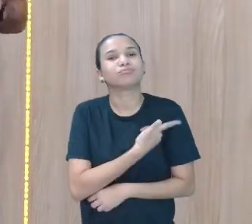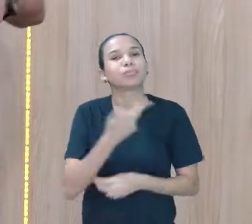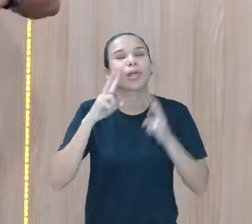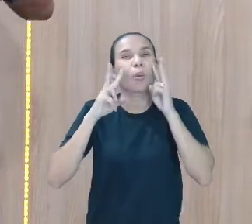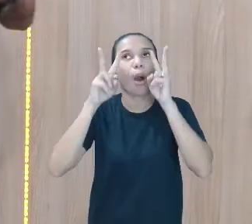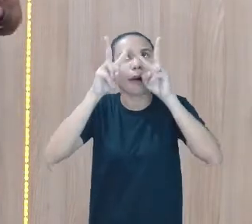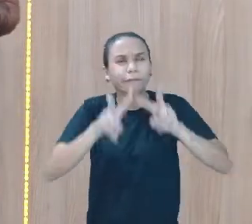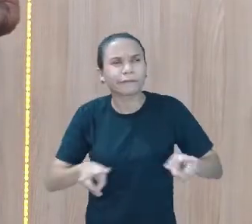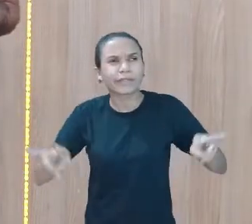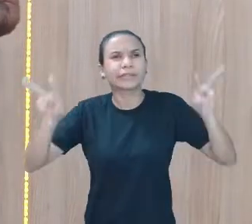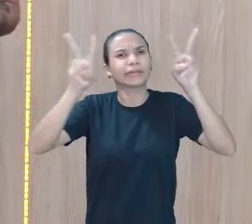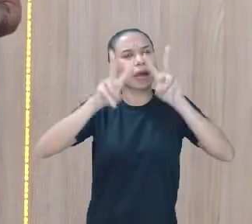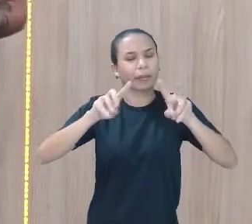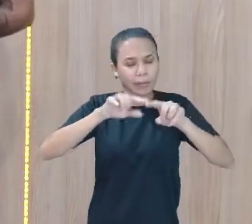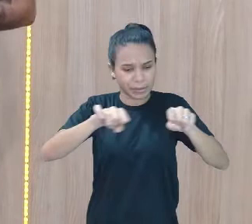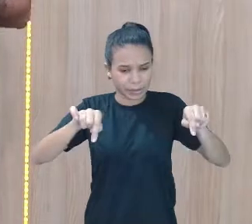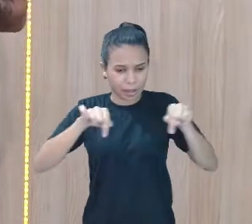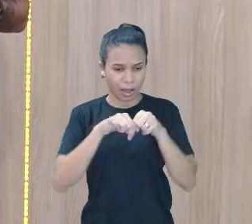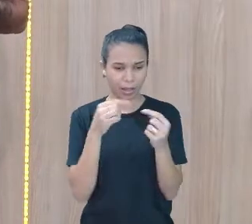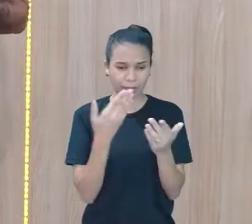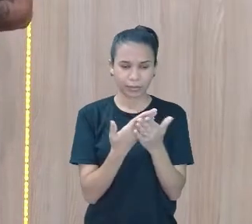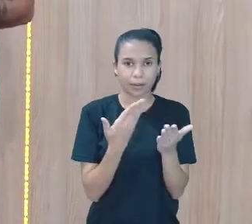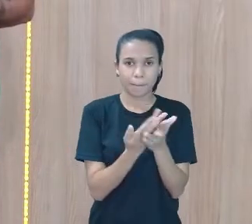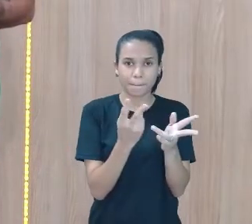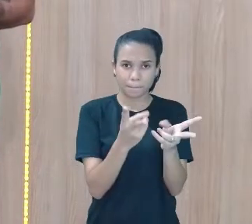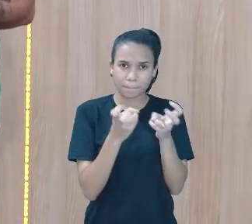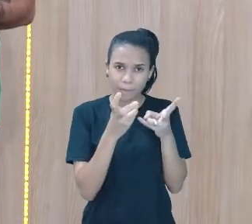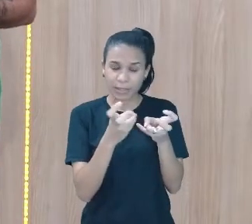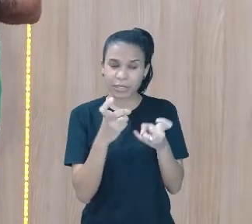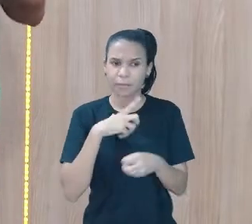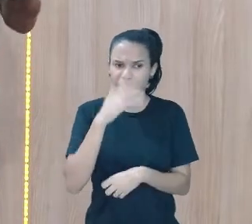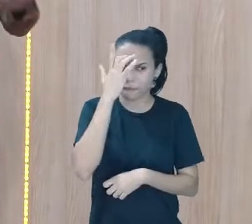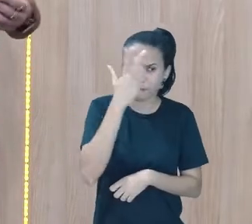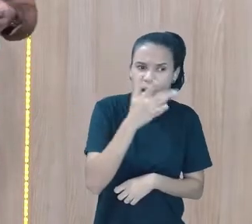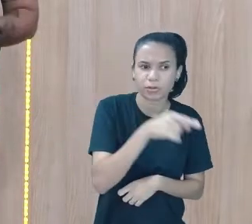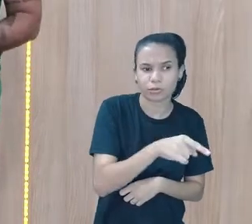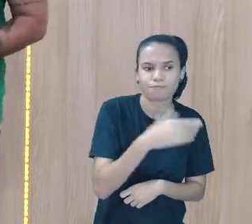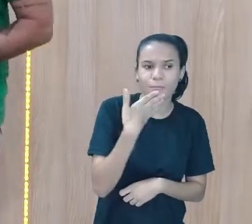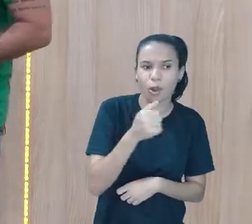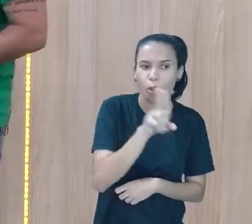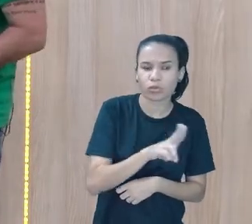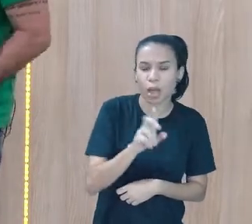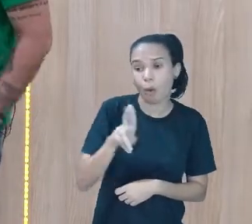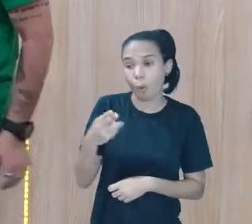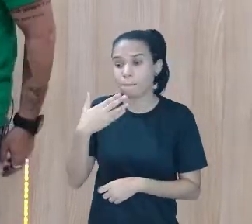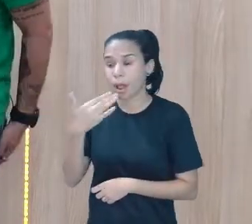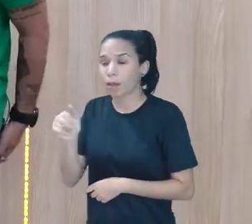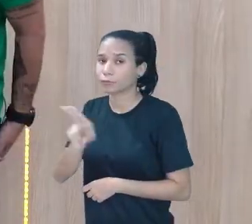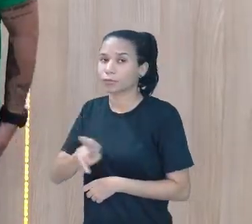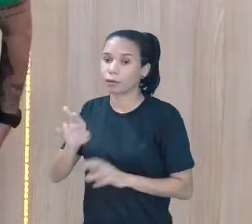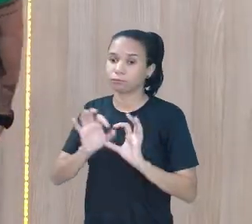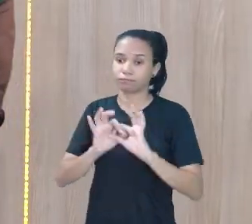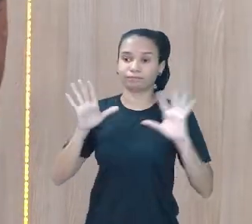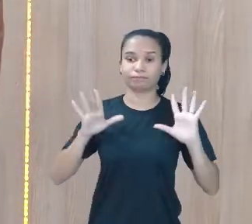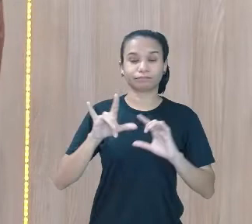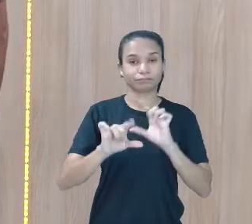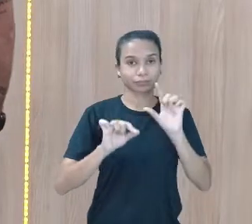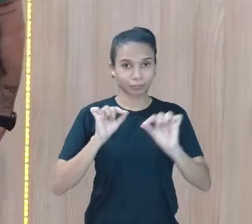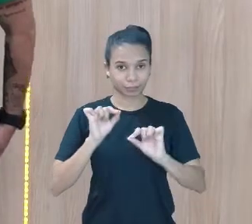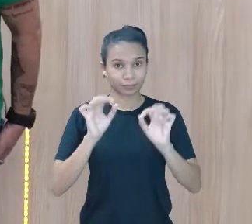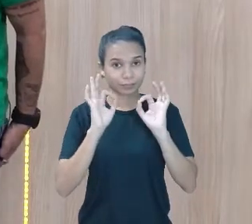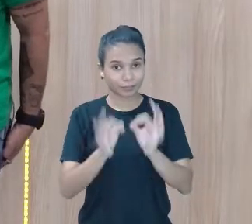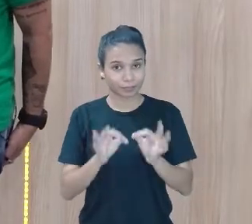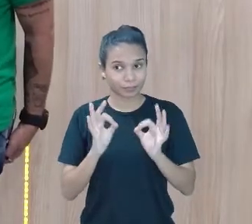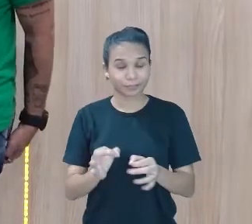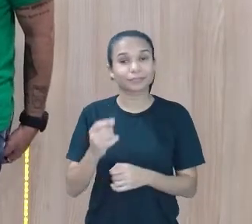uma visão de quando em sala de aula a gente percebe algumas facilidades com o método do que com o outro, tá bom?